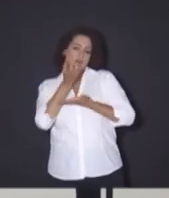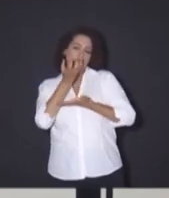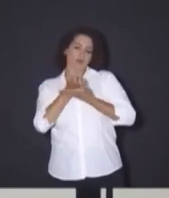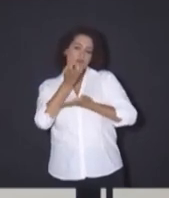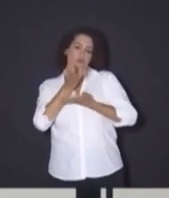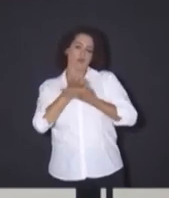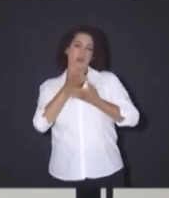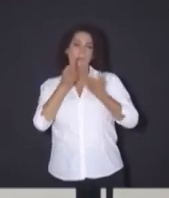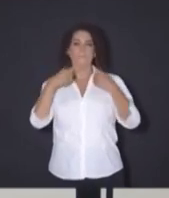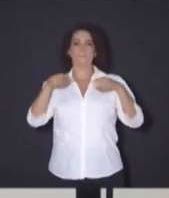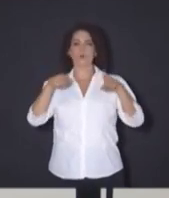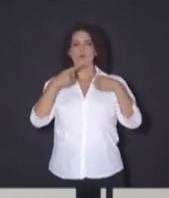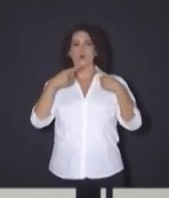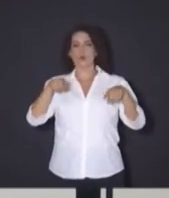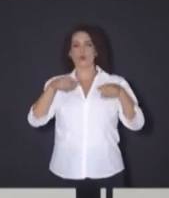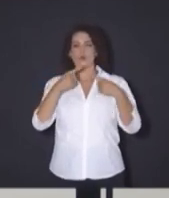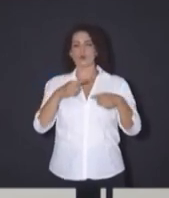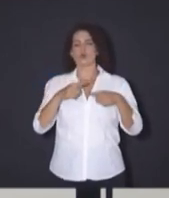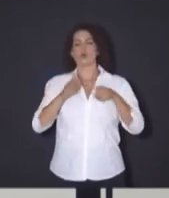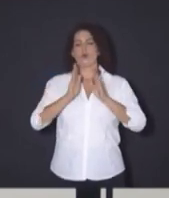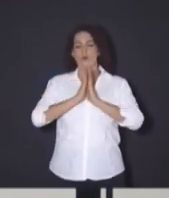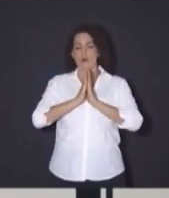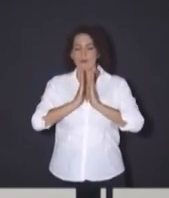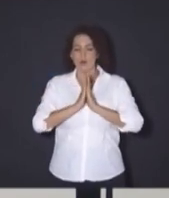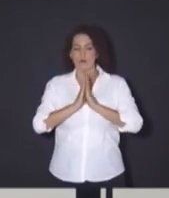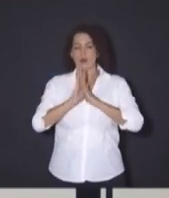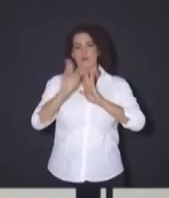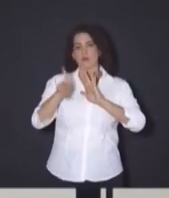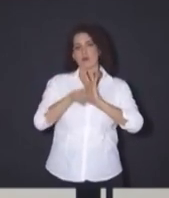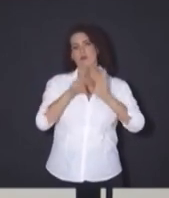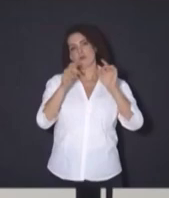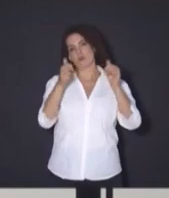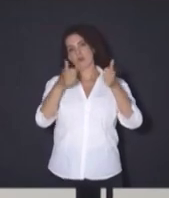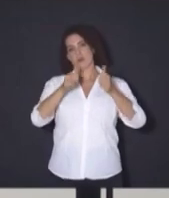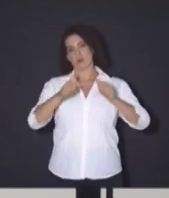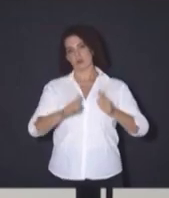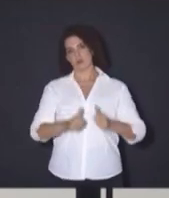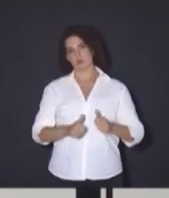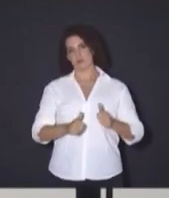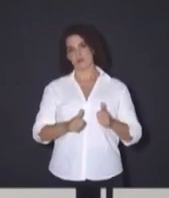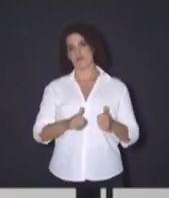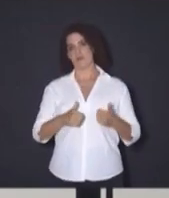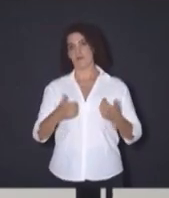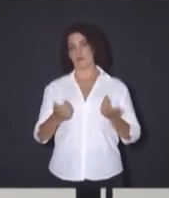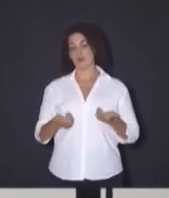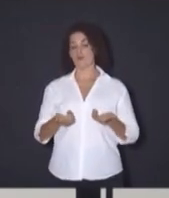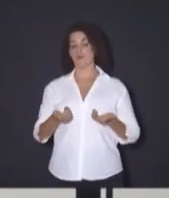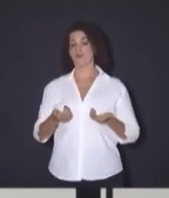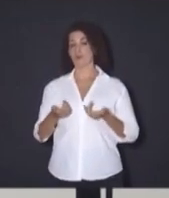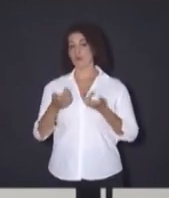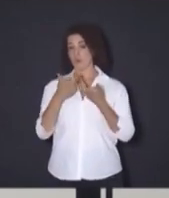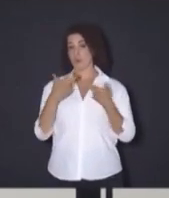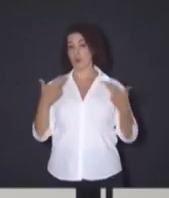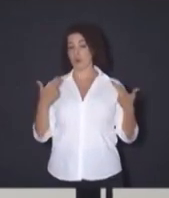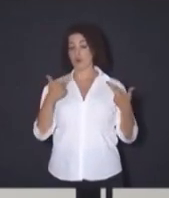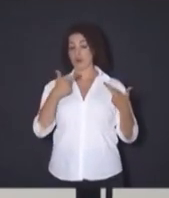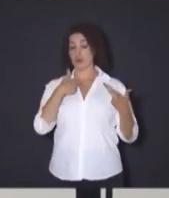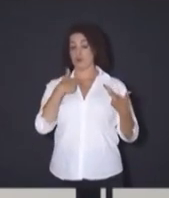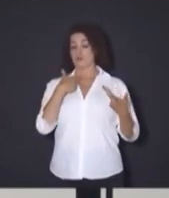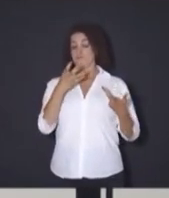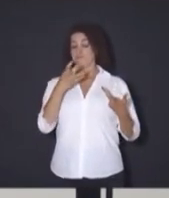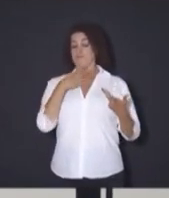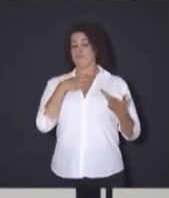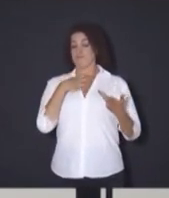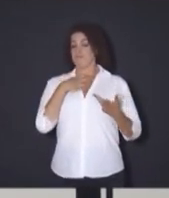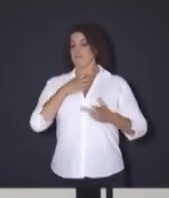rezas de candomblé. E uma das coisas, ultimamente, que me revolta muito